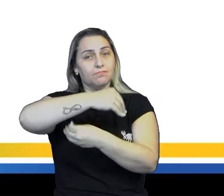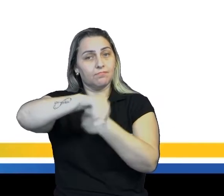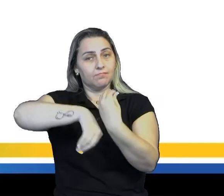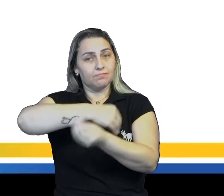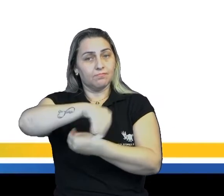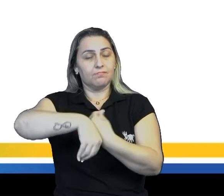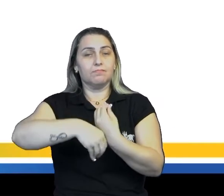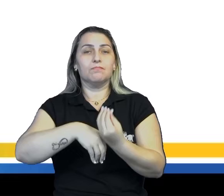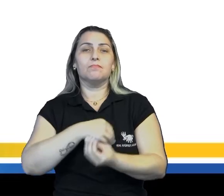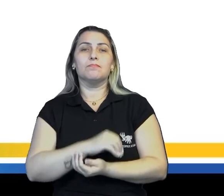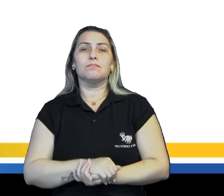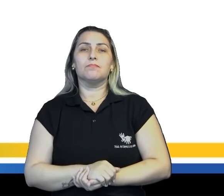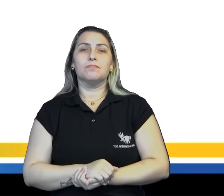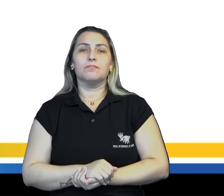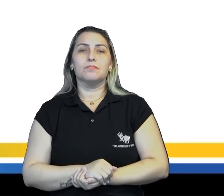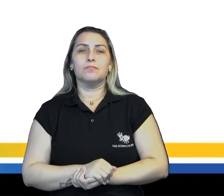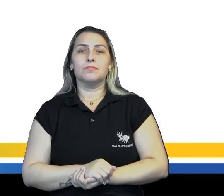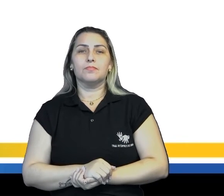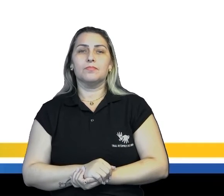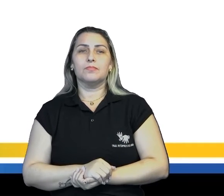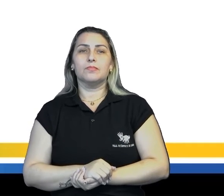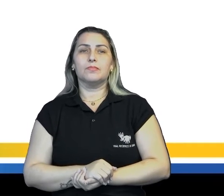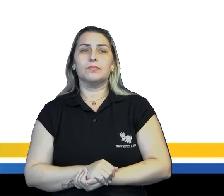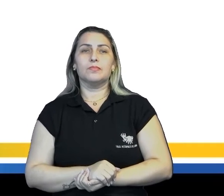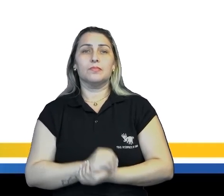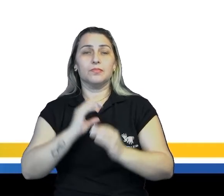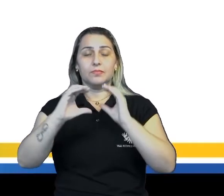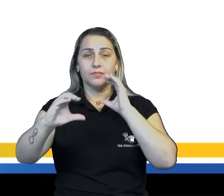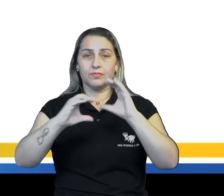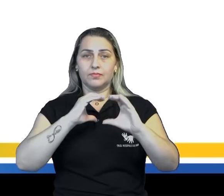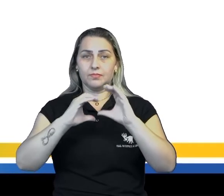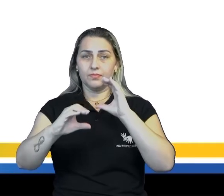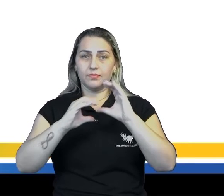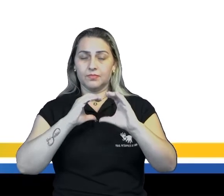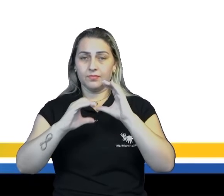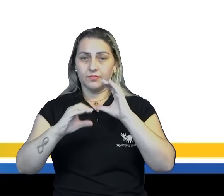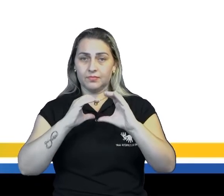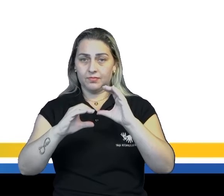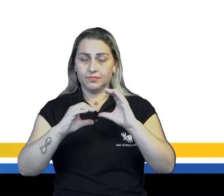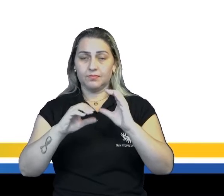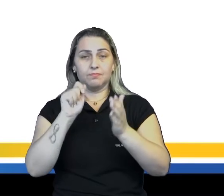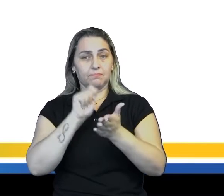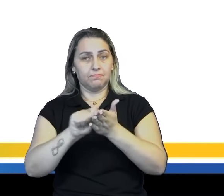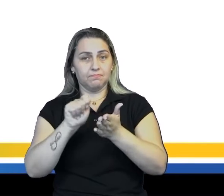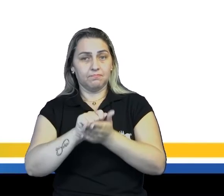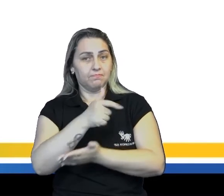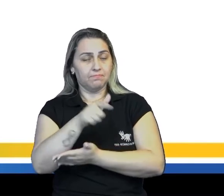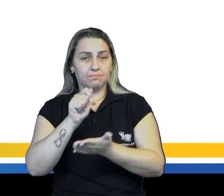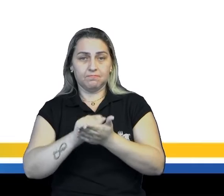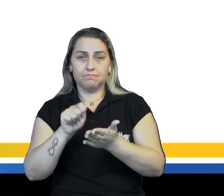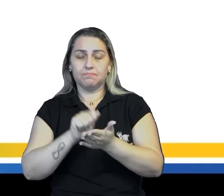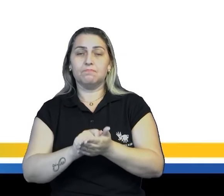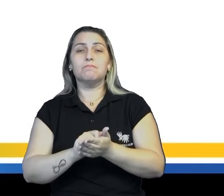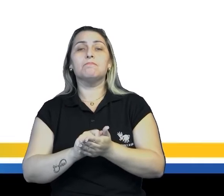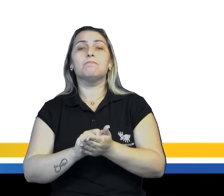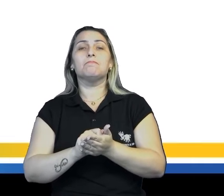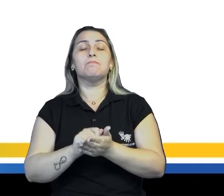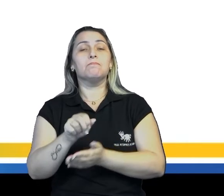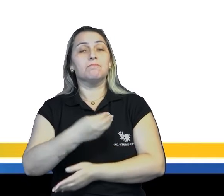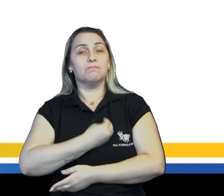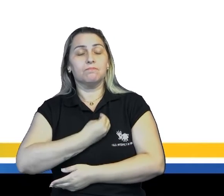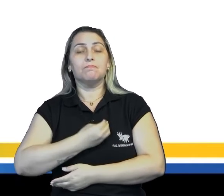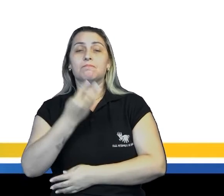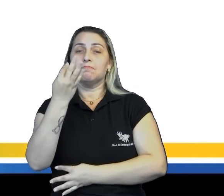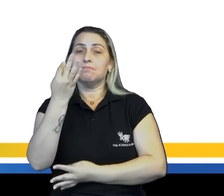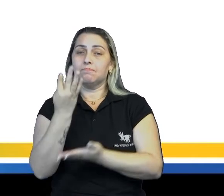mista ou híbrida. Vivemos na era da tecnologia. Se